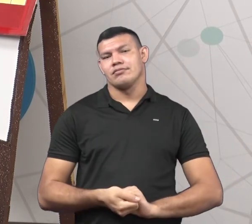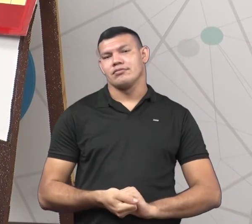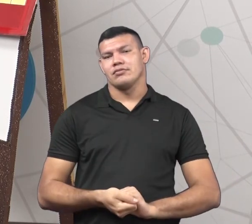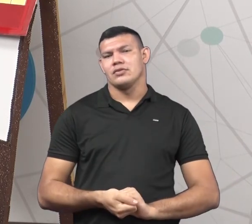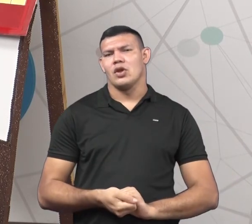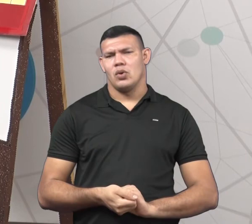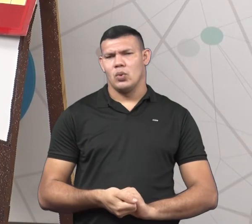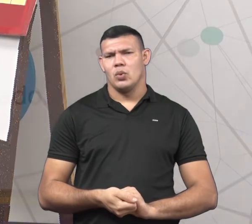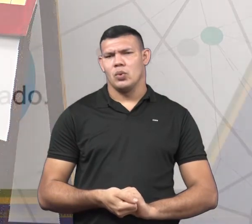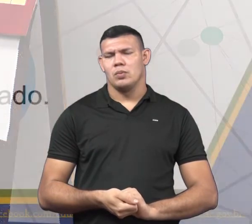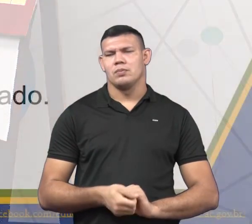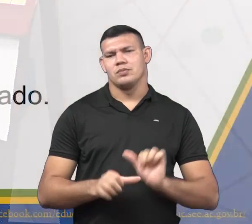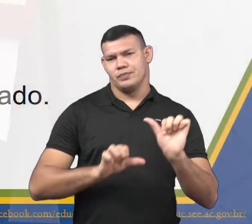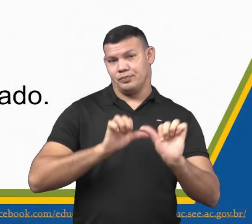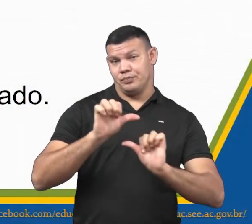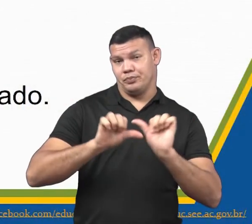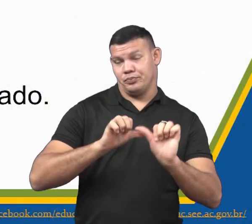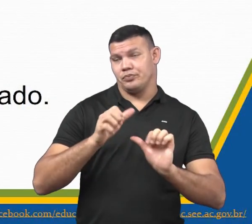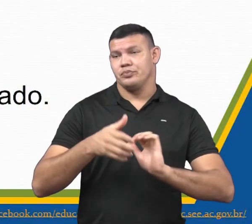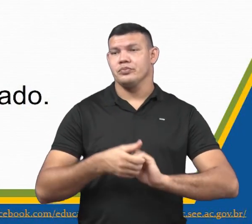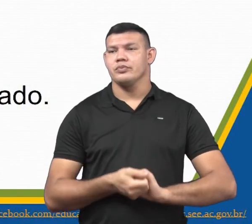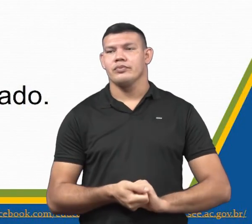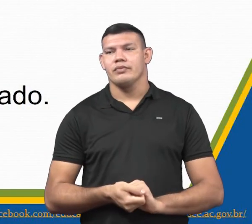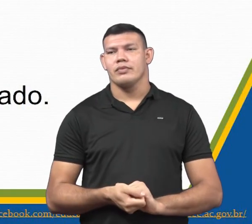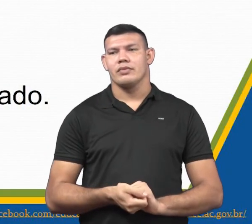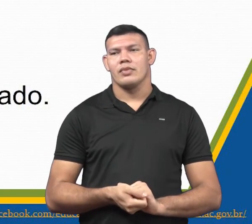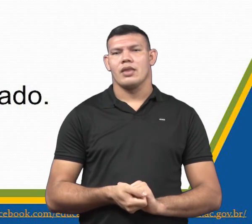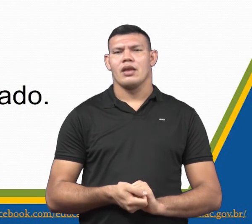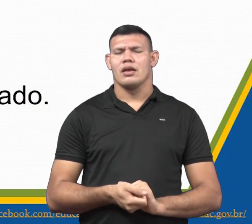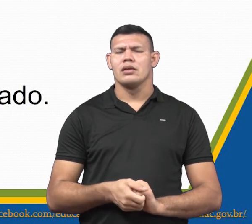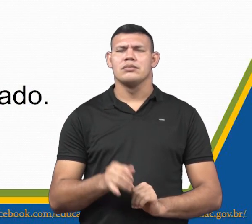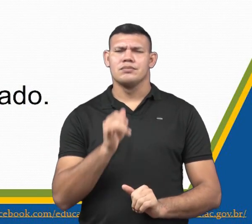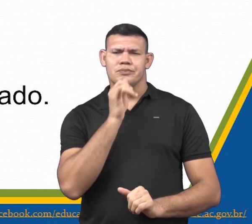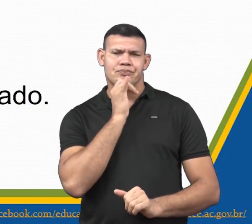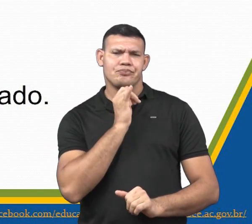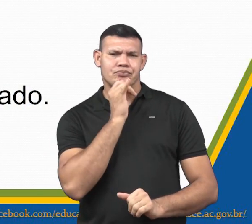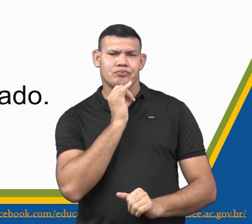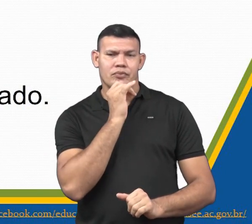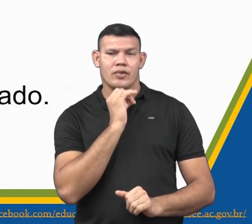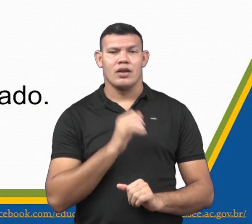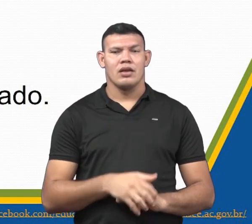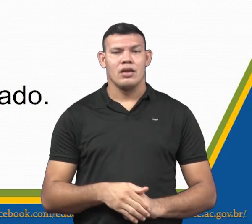valor dele. Por exemplo, nesse número que nós temos aí,